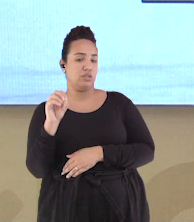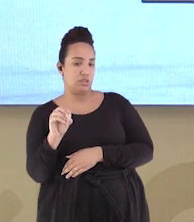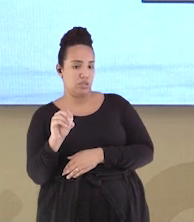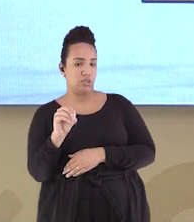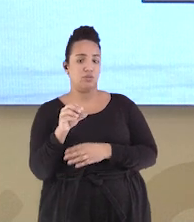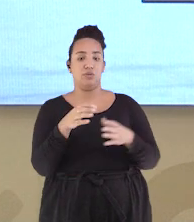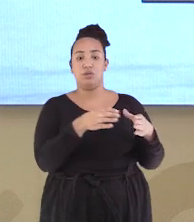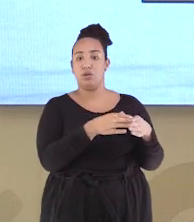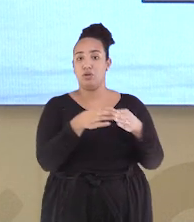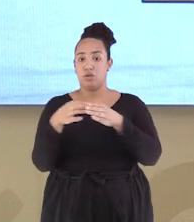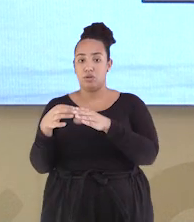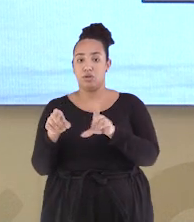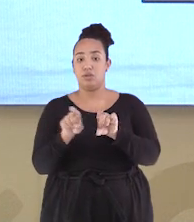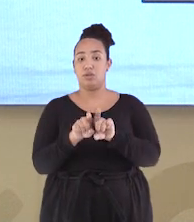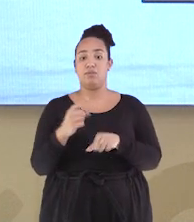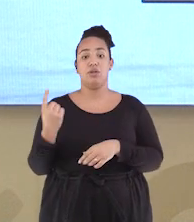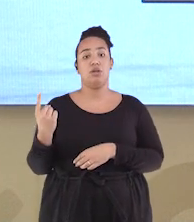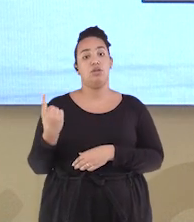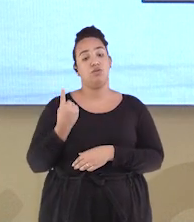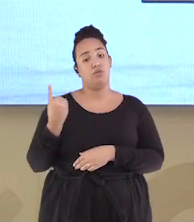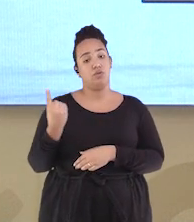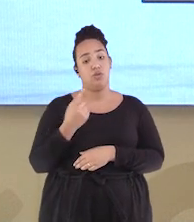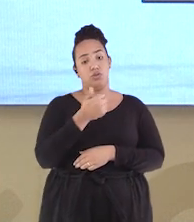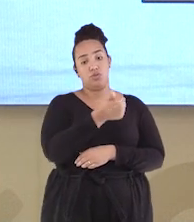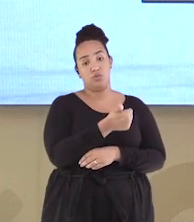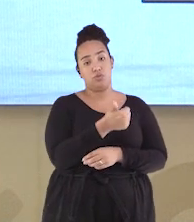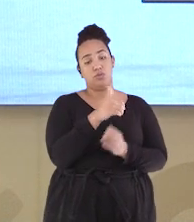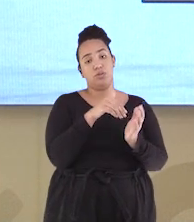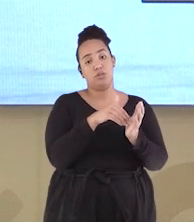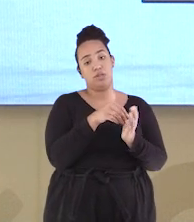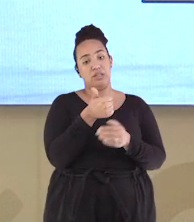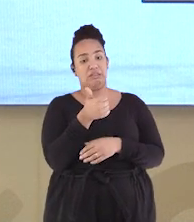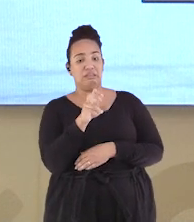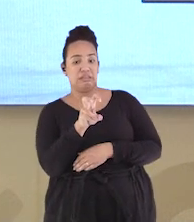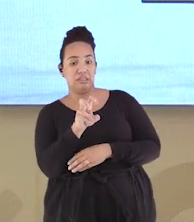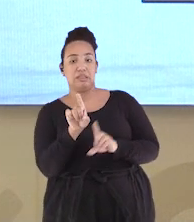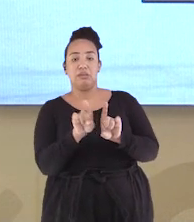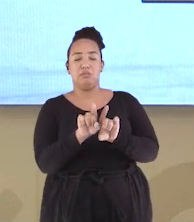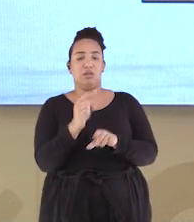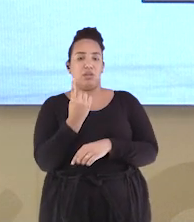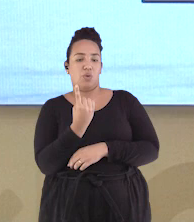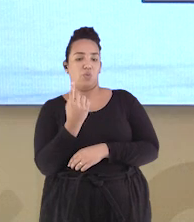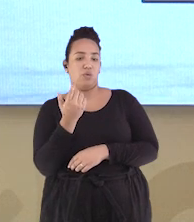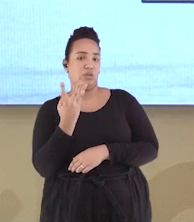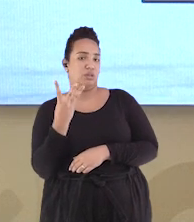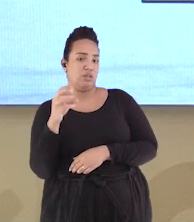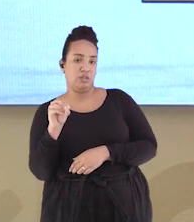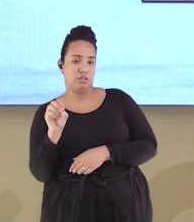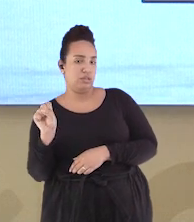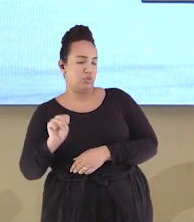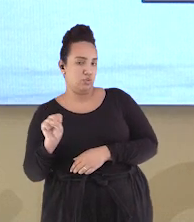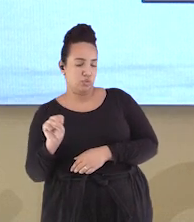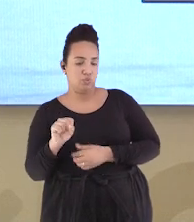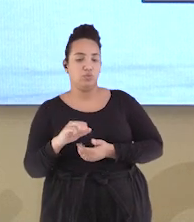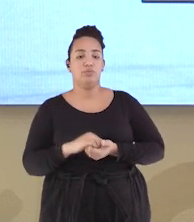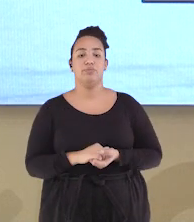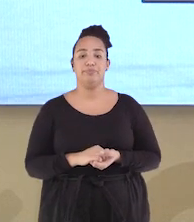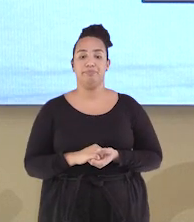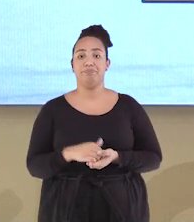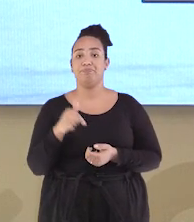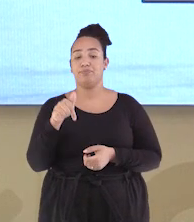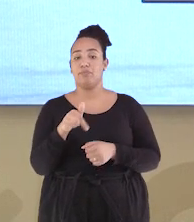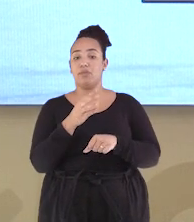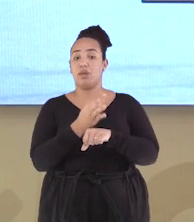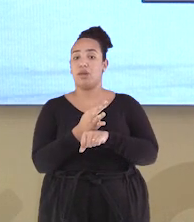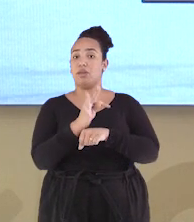minutos e 30 segundos para equipes e a individual de 1 minuto e 15 segundos a 1 minuto e 30 segundos. A